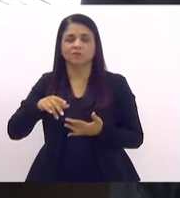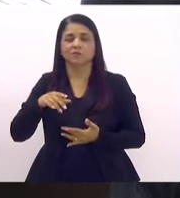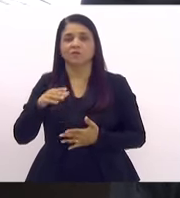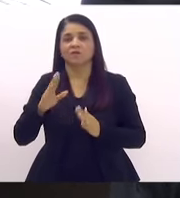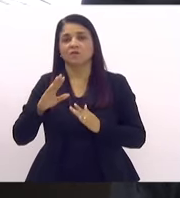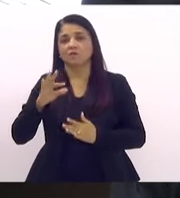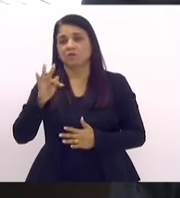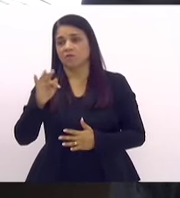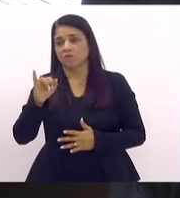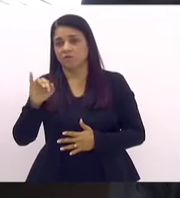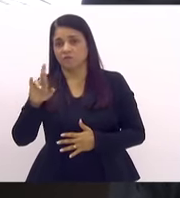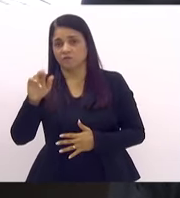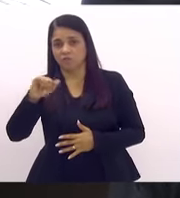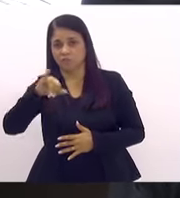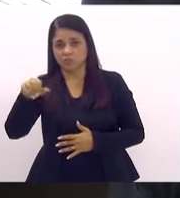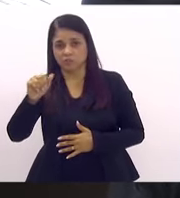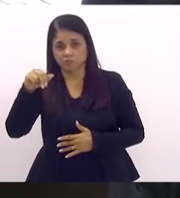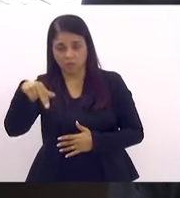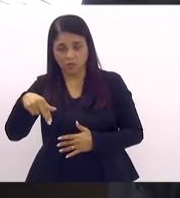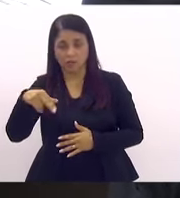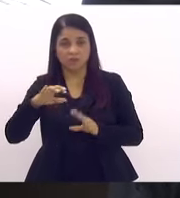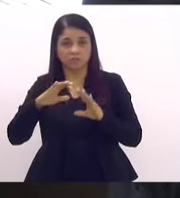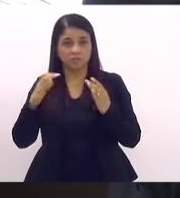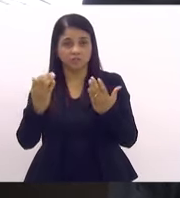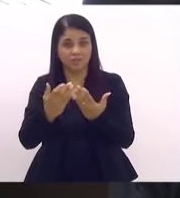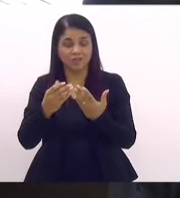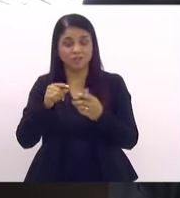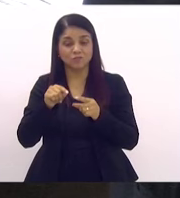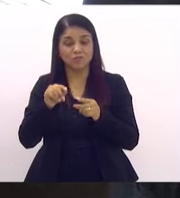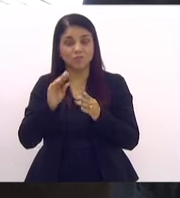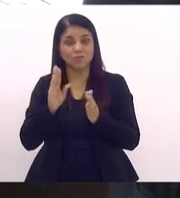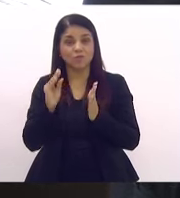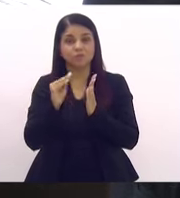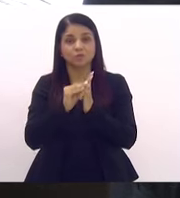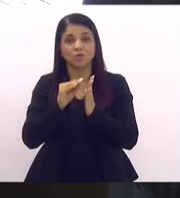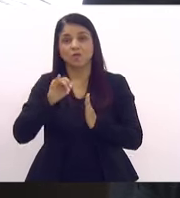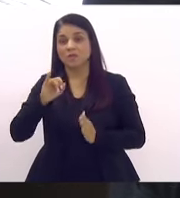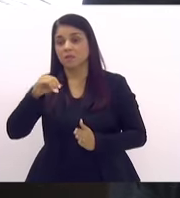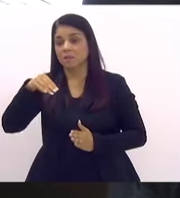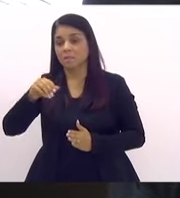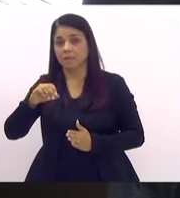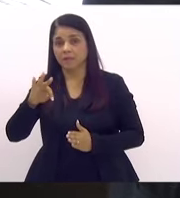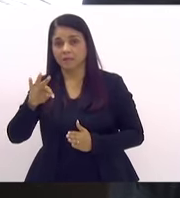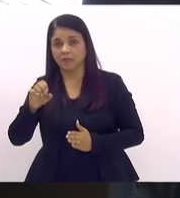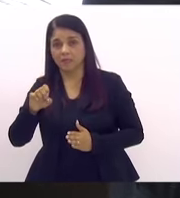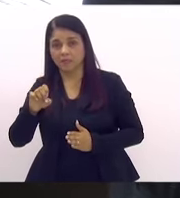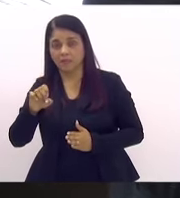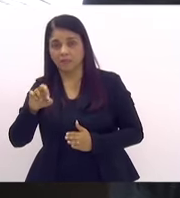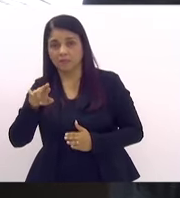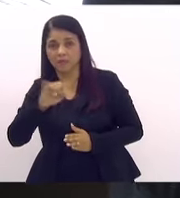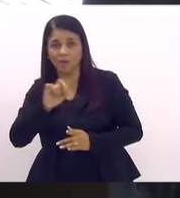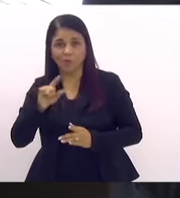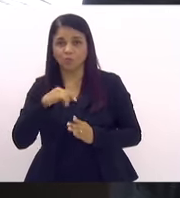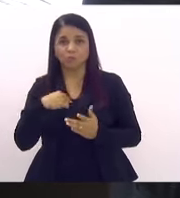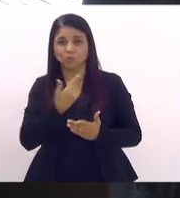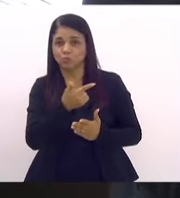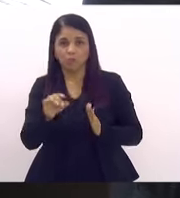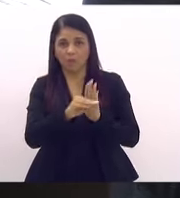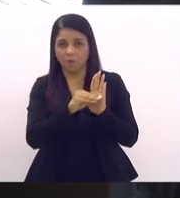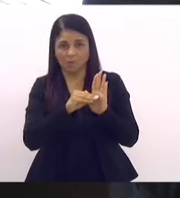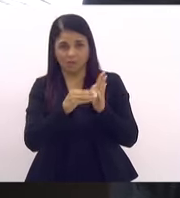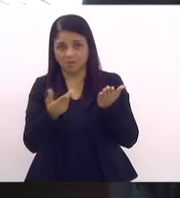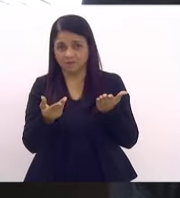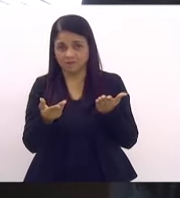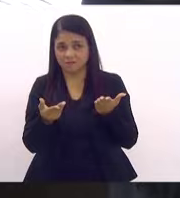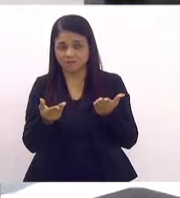Firjan, estádio, mas consta como imaterial e não houve assim uma emenda em relação a essa questão.